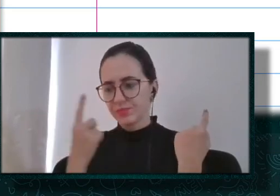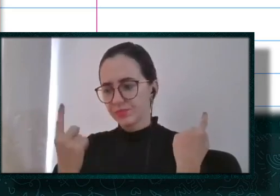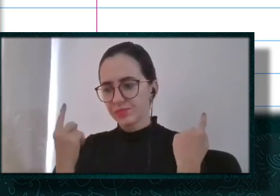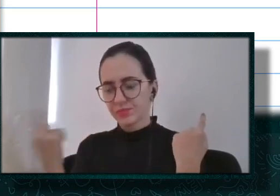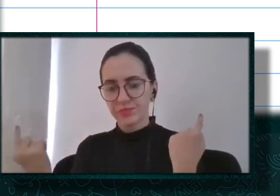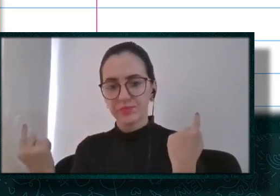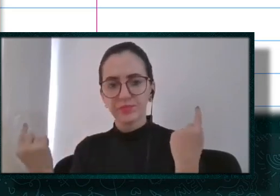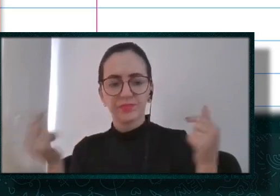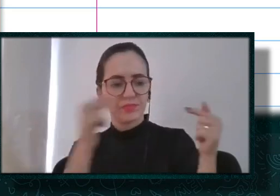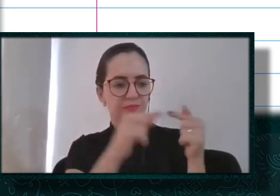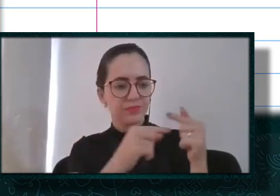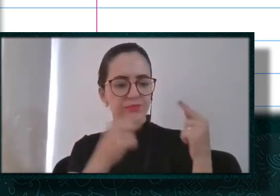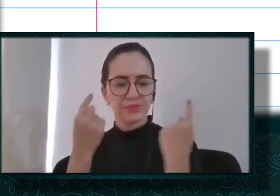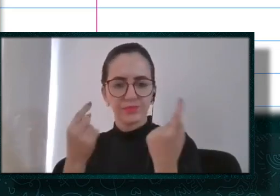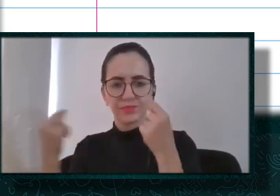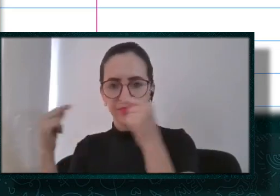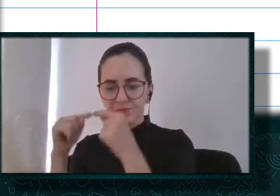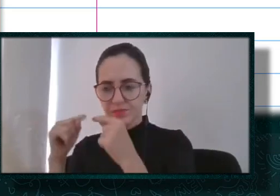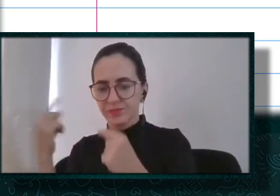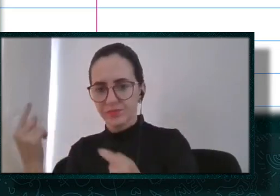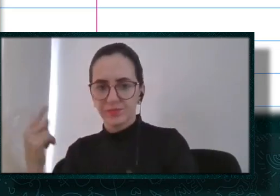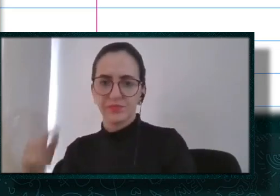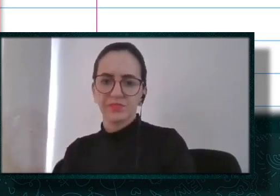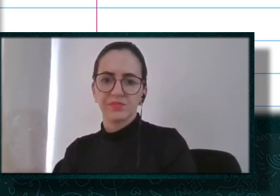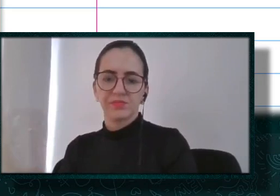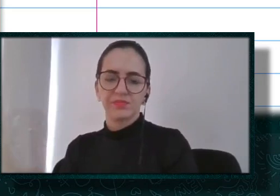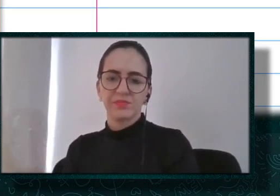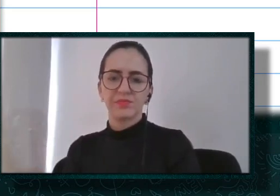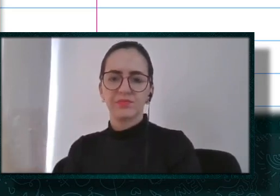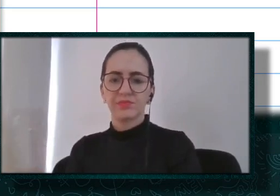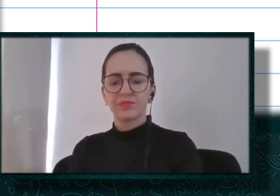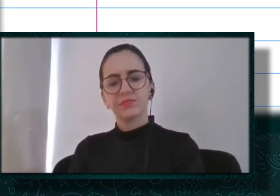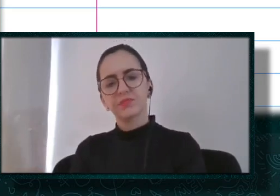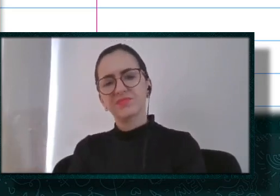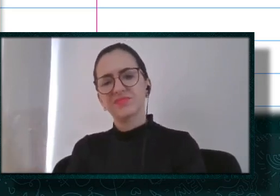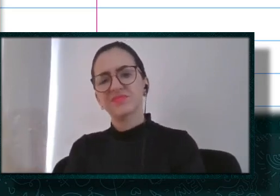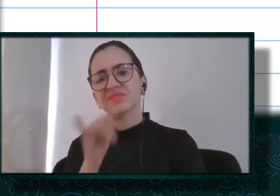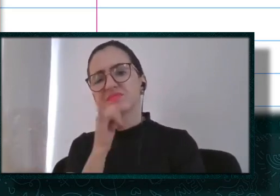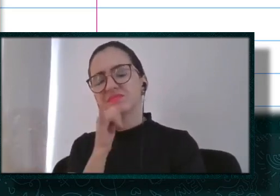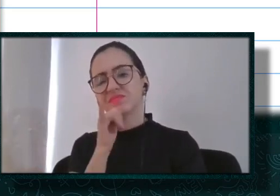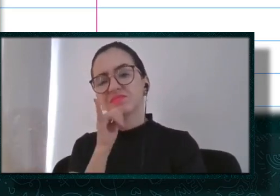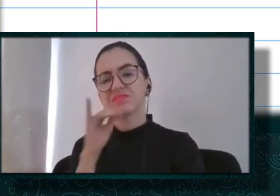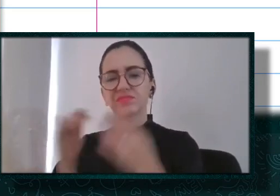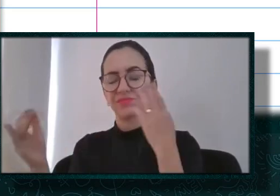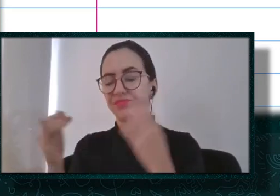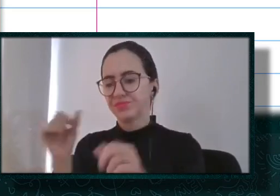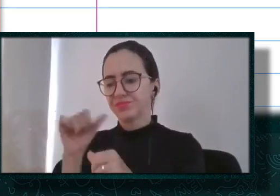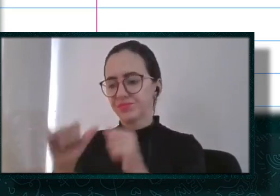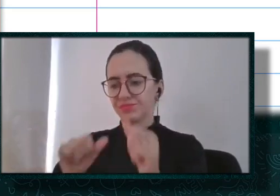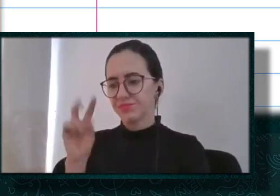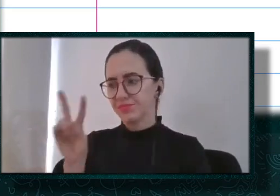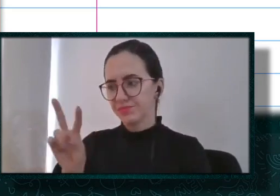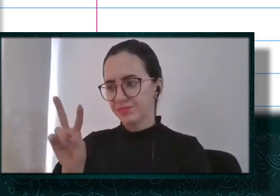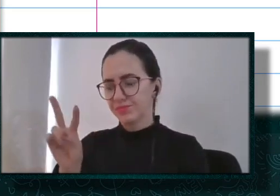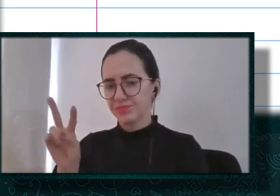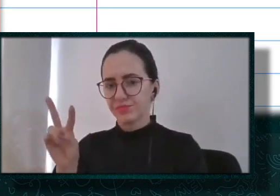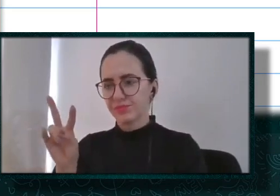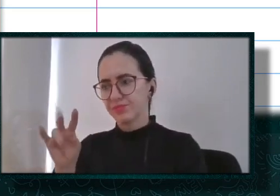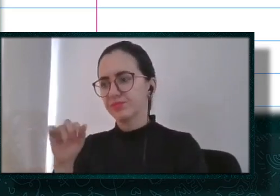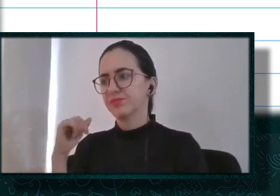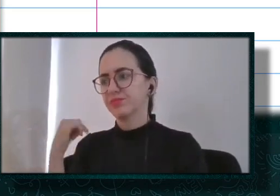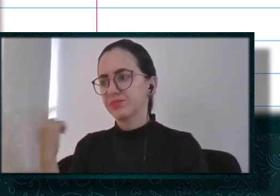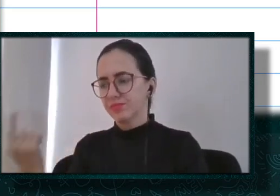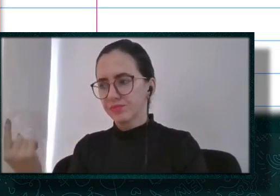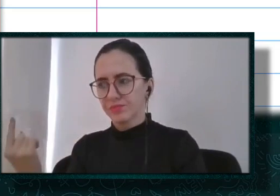Tá? Professor, e se eu tivesse 2 mols disso daqui, hipoteticamente? Aí a proporção era 1 para 1, para 2, para